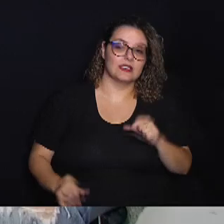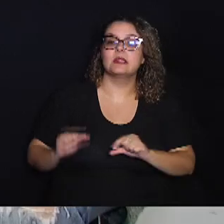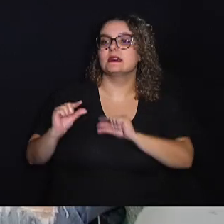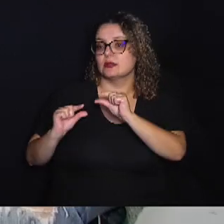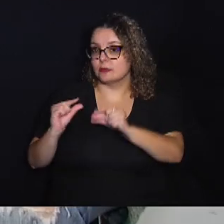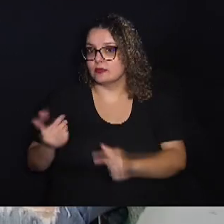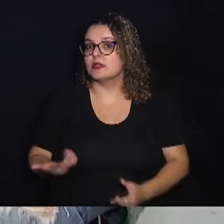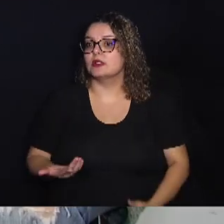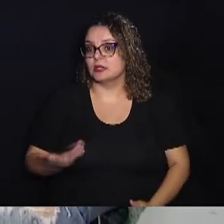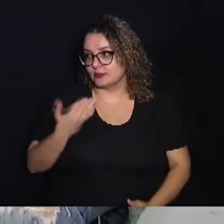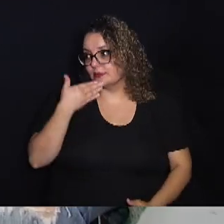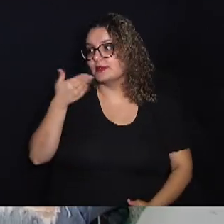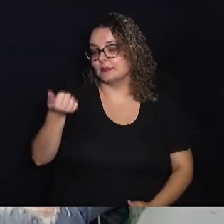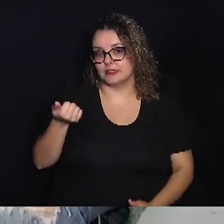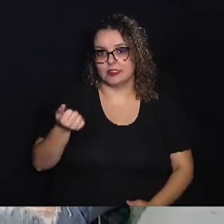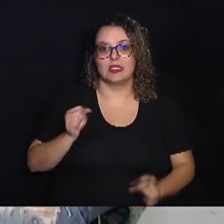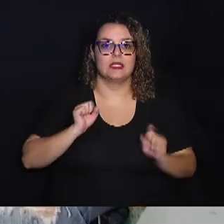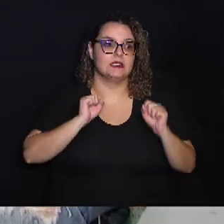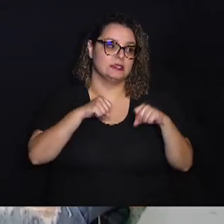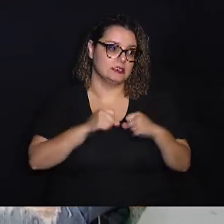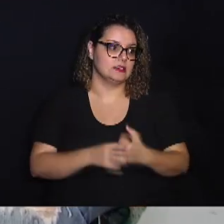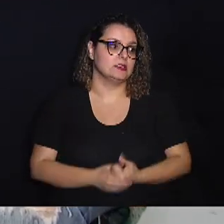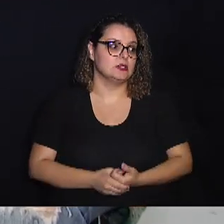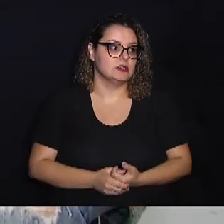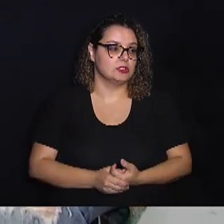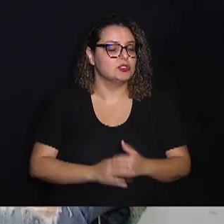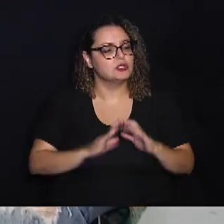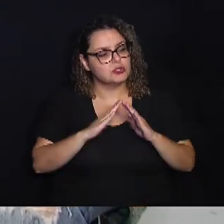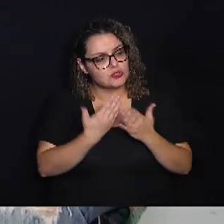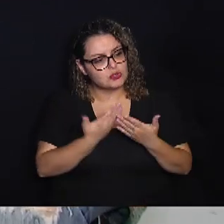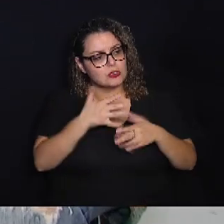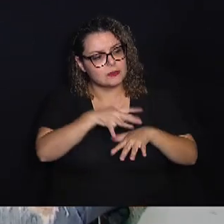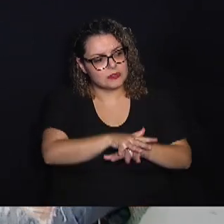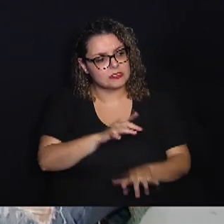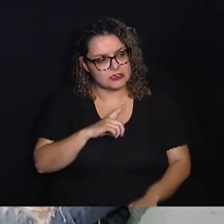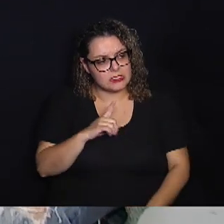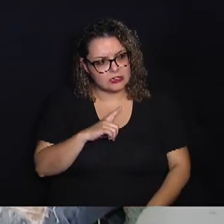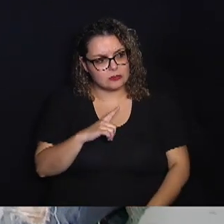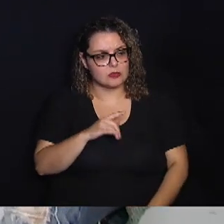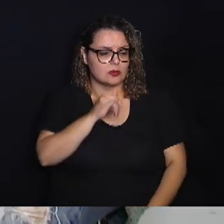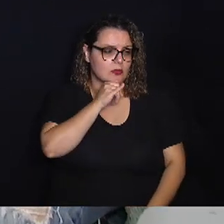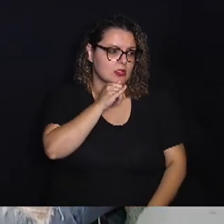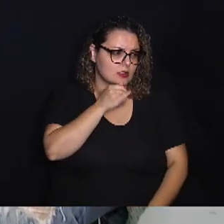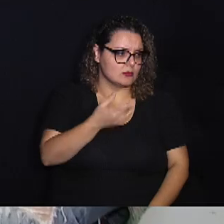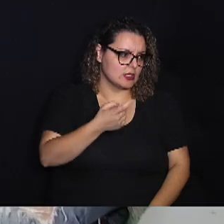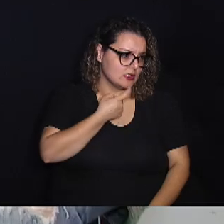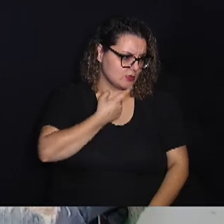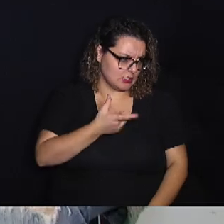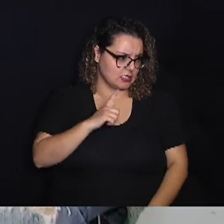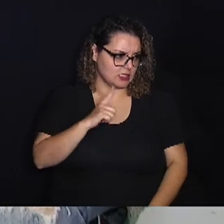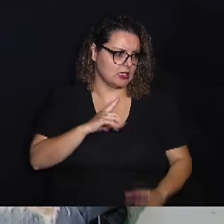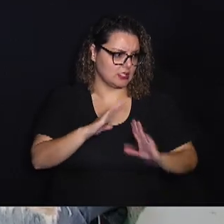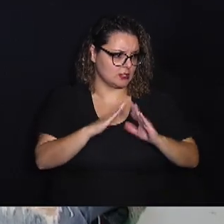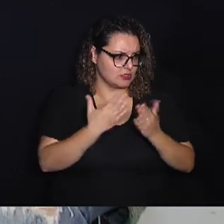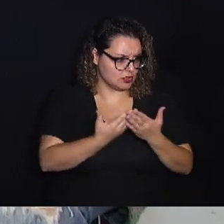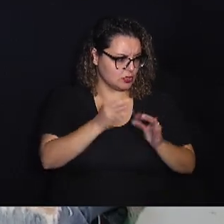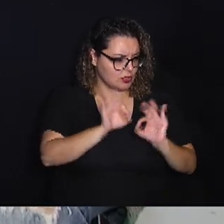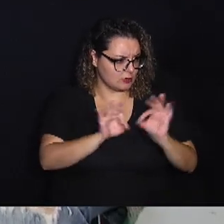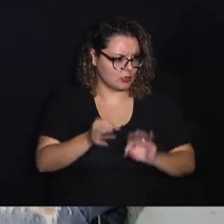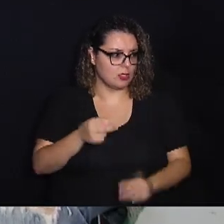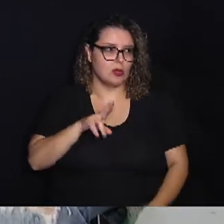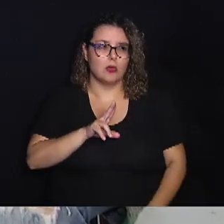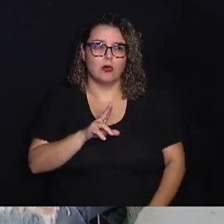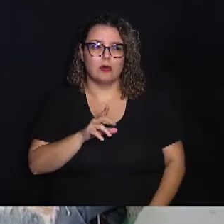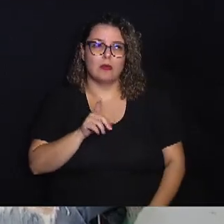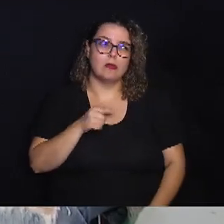ainda para melhorar. Sim. Escolas inclusivas nós temos, por exemplo, em Campinas, tem escolas preparadas ou isso é uma